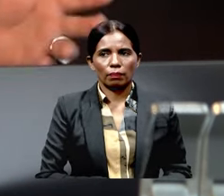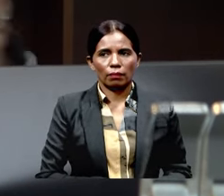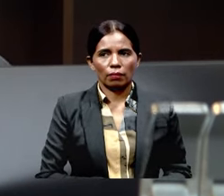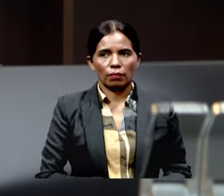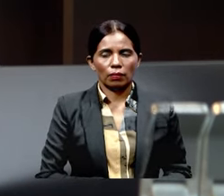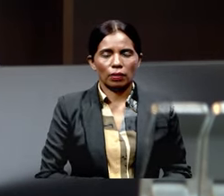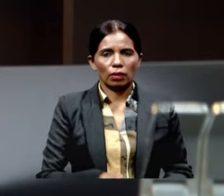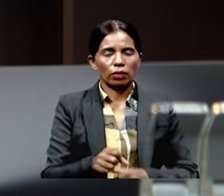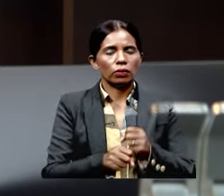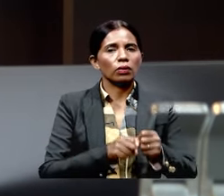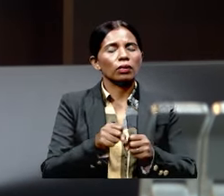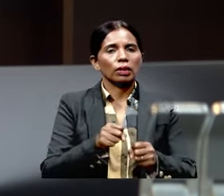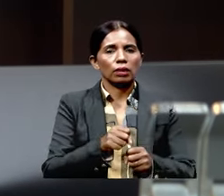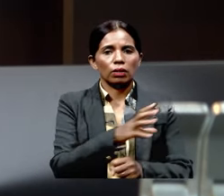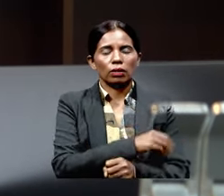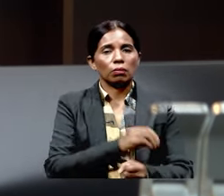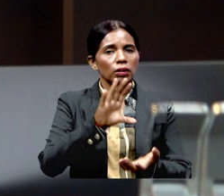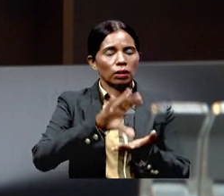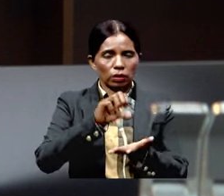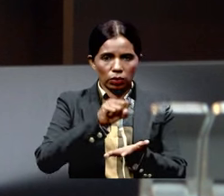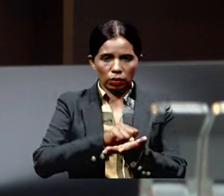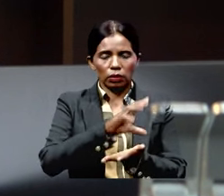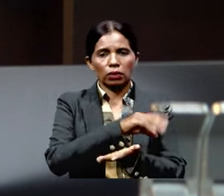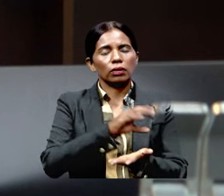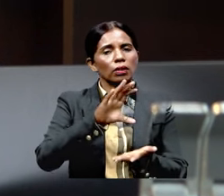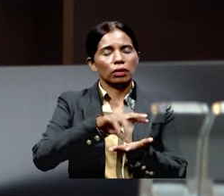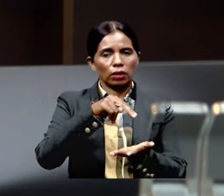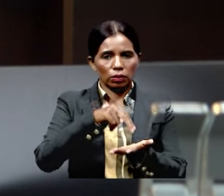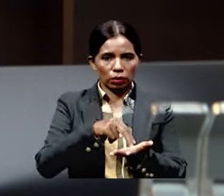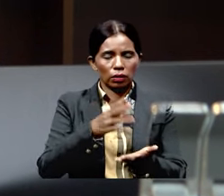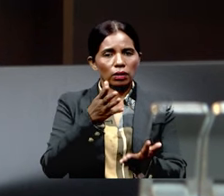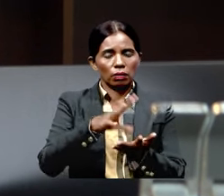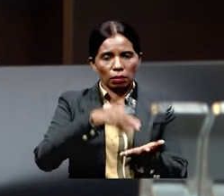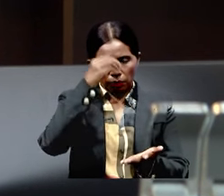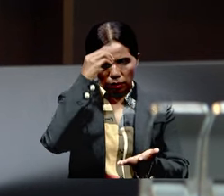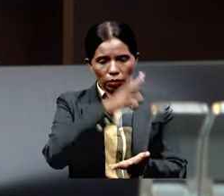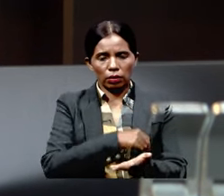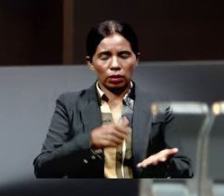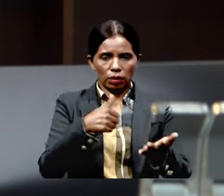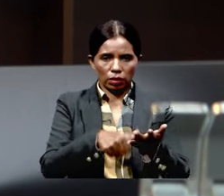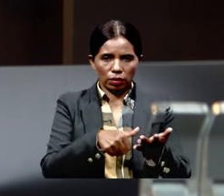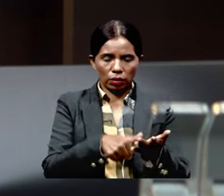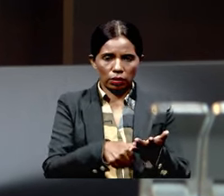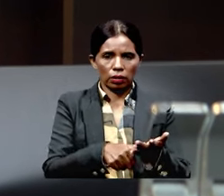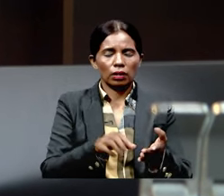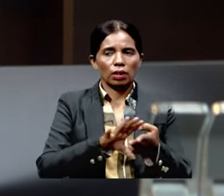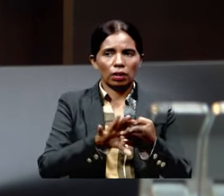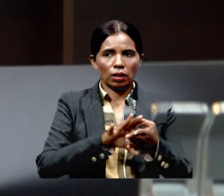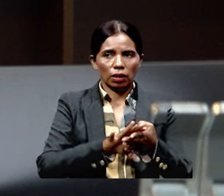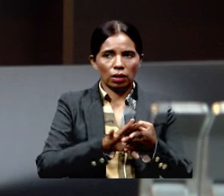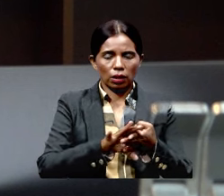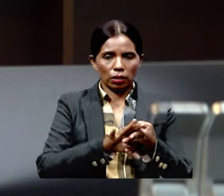ciencias sociais ga ciencias ne agora hare ba tama kada skada kursu sei hemos nota spesifika nilai